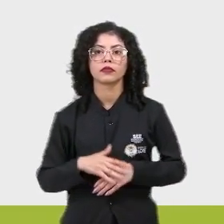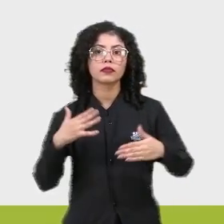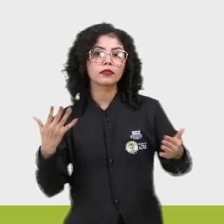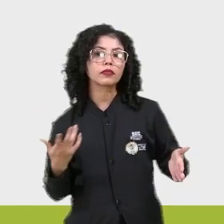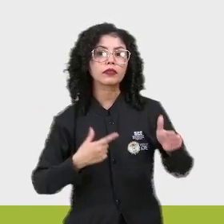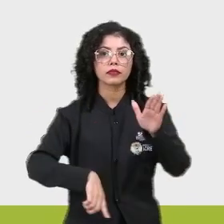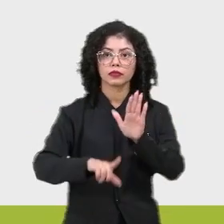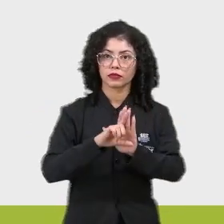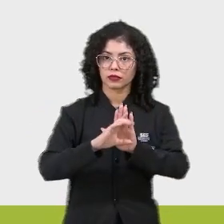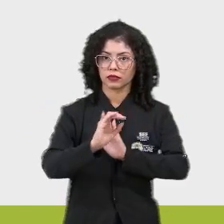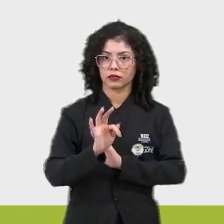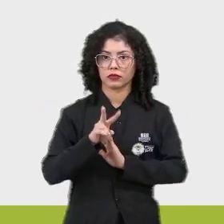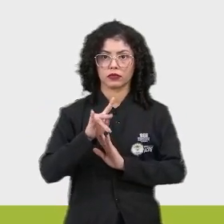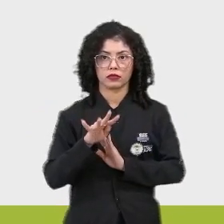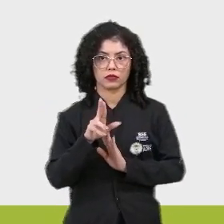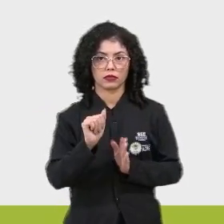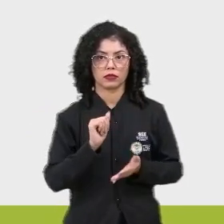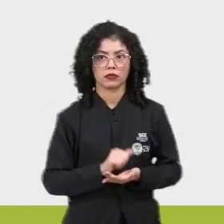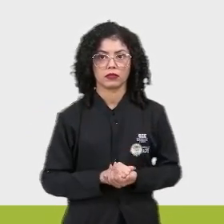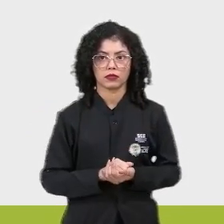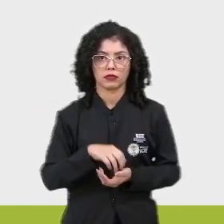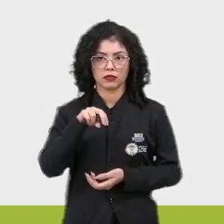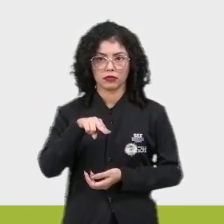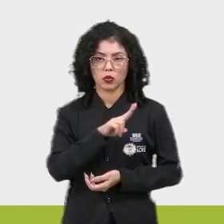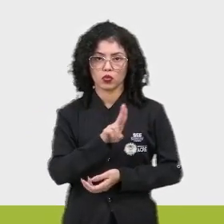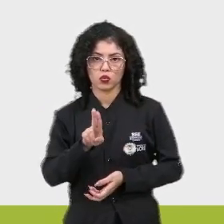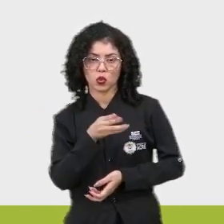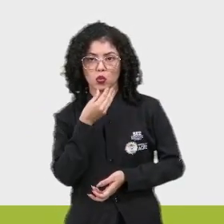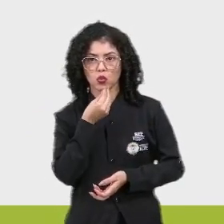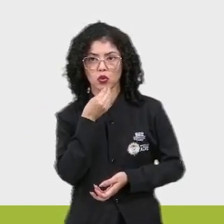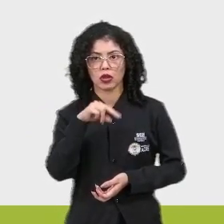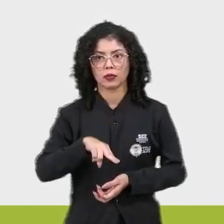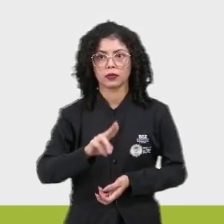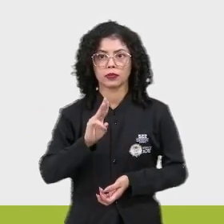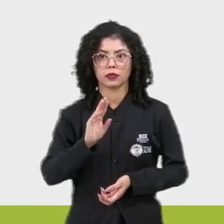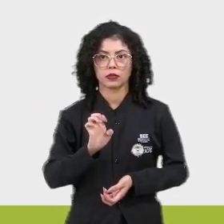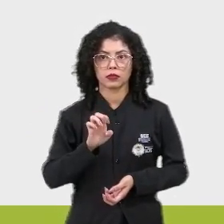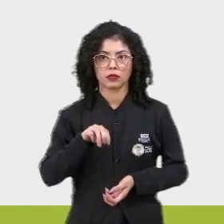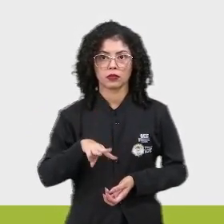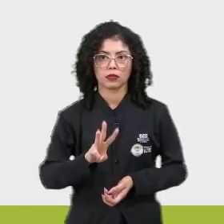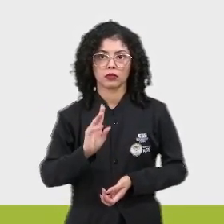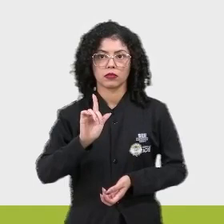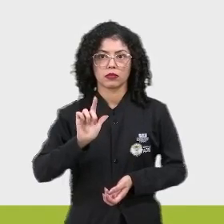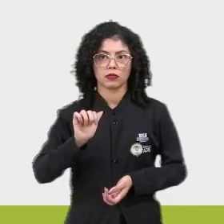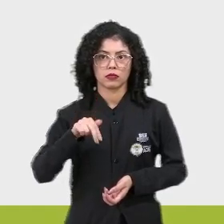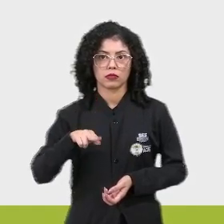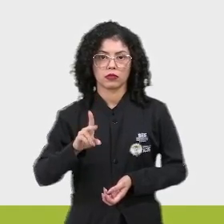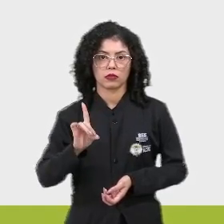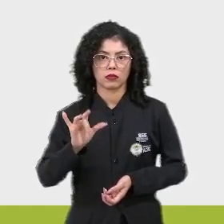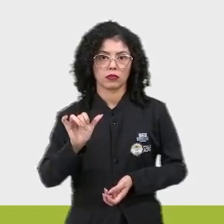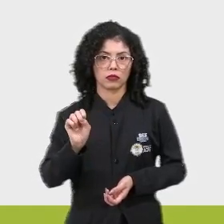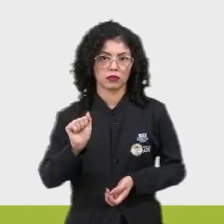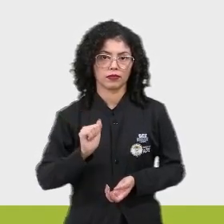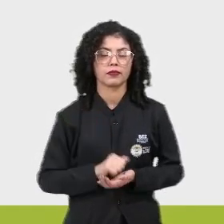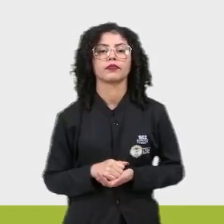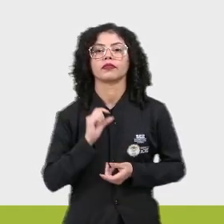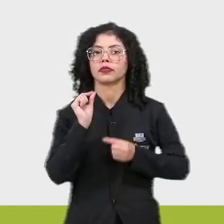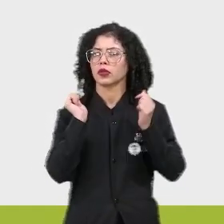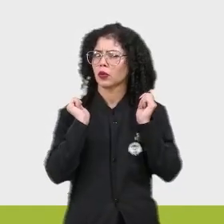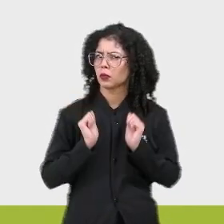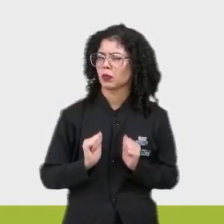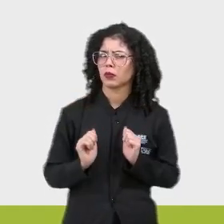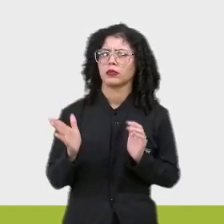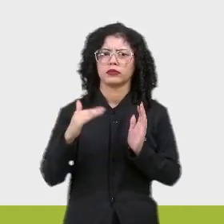Lei das oitavas de Newlands. Esse nome, ele pode ser